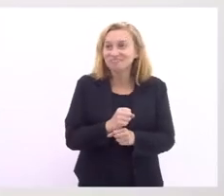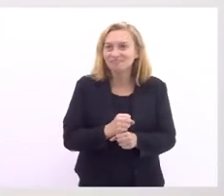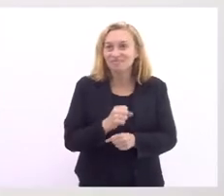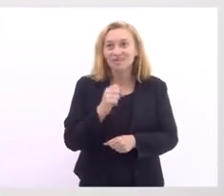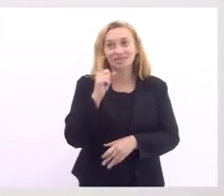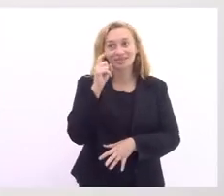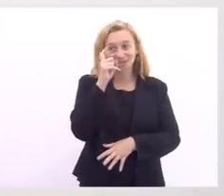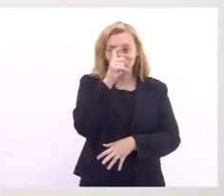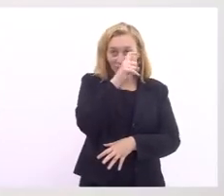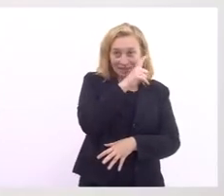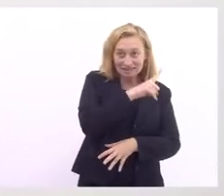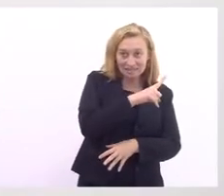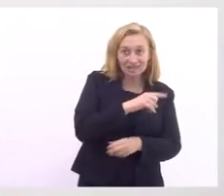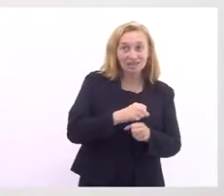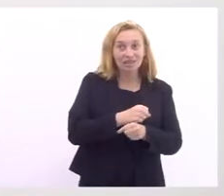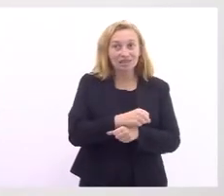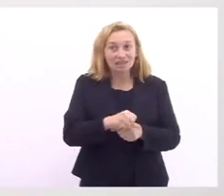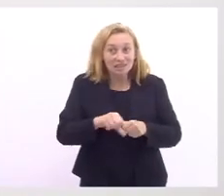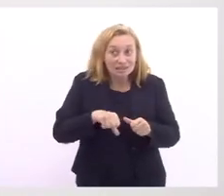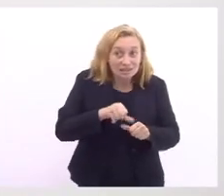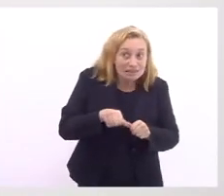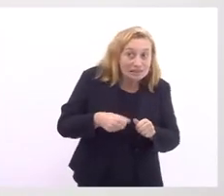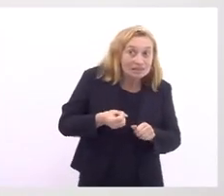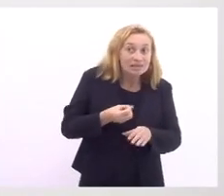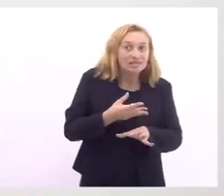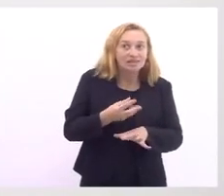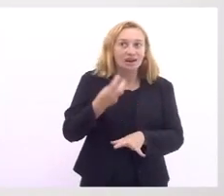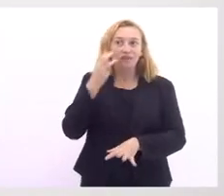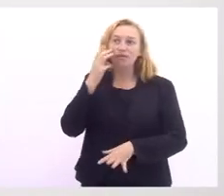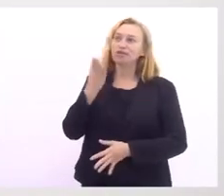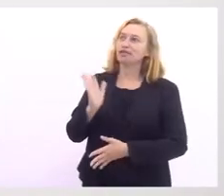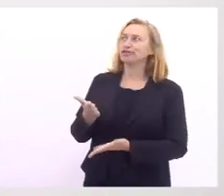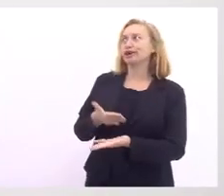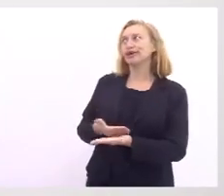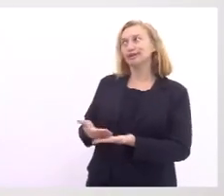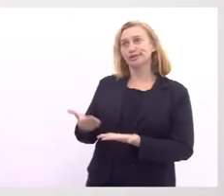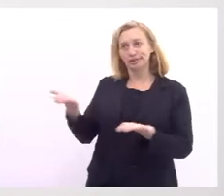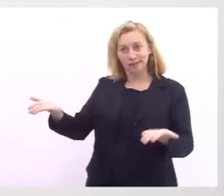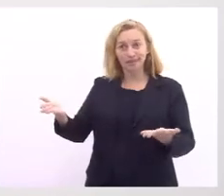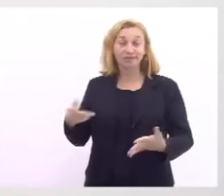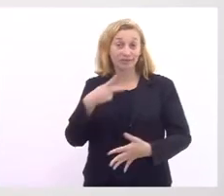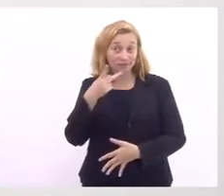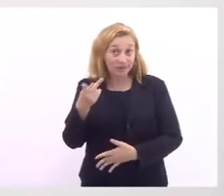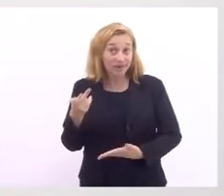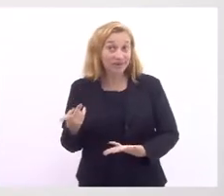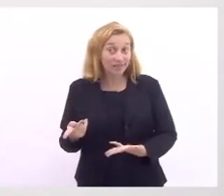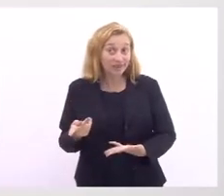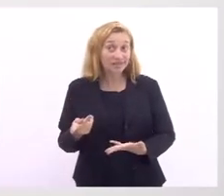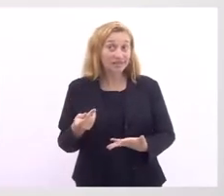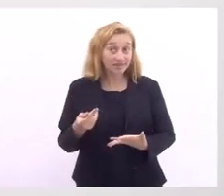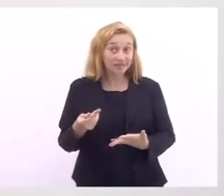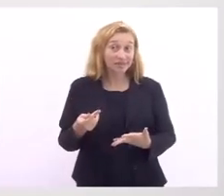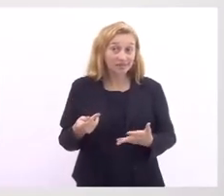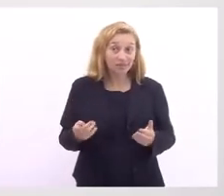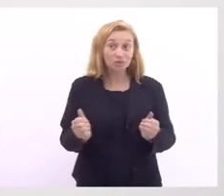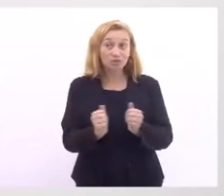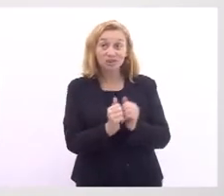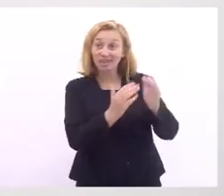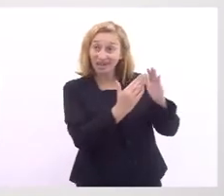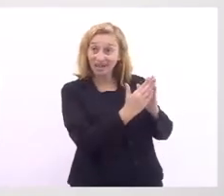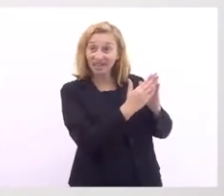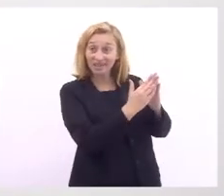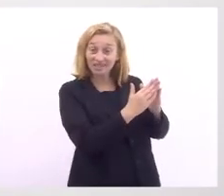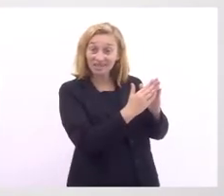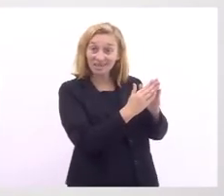difícil ano de reconstrução aí waldeck já começa a planta montando uma vila juntando a casa Fluminense